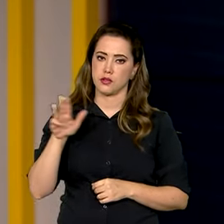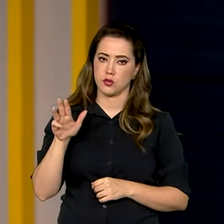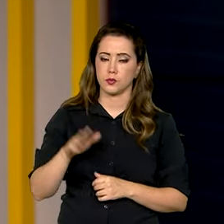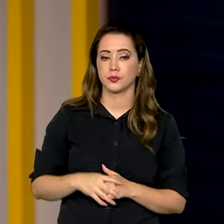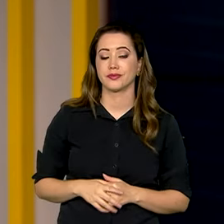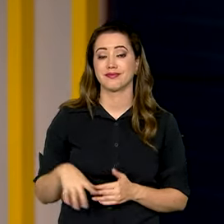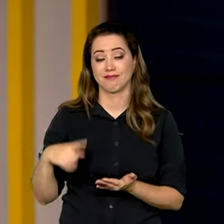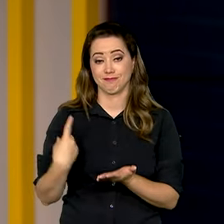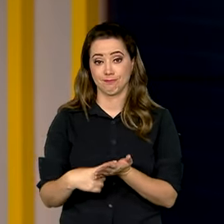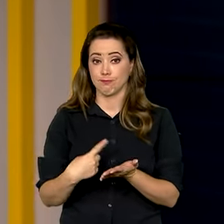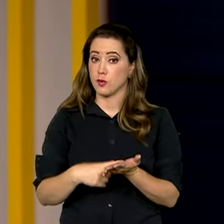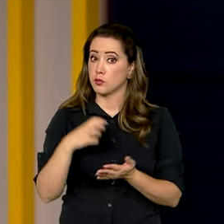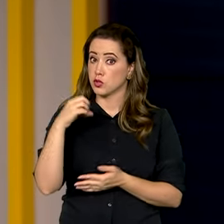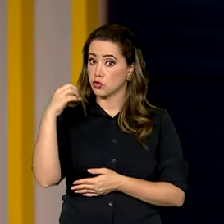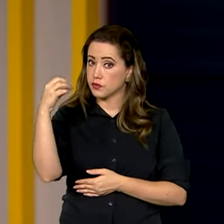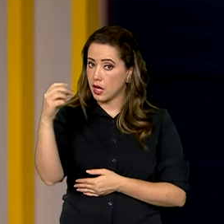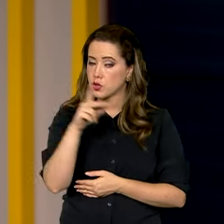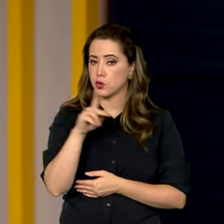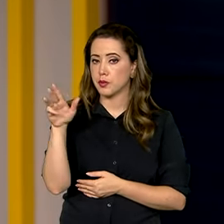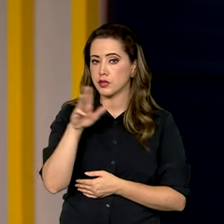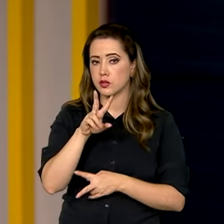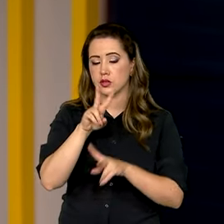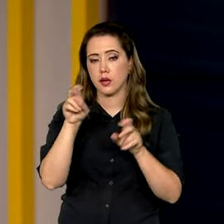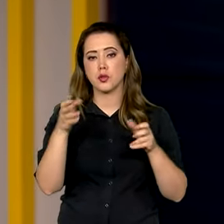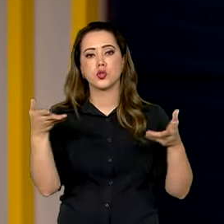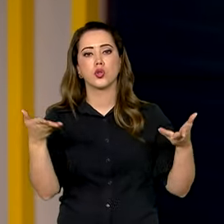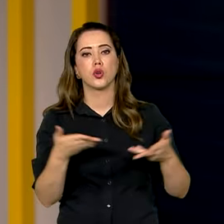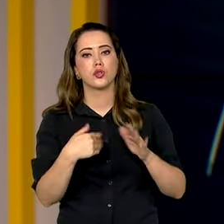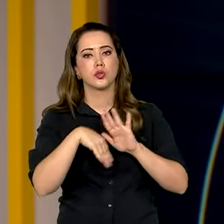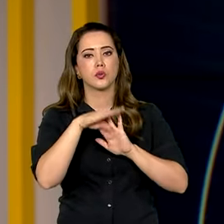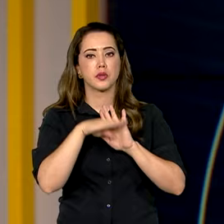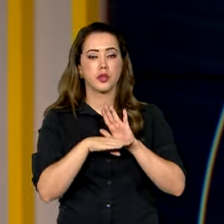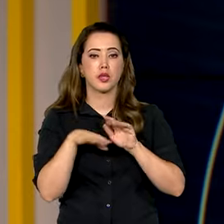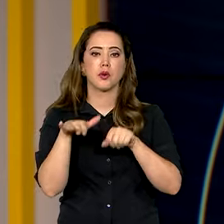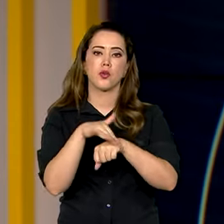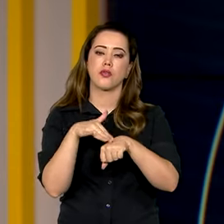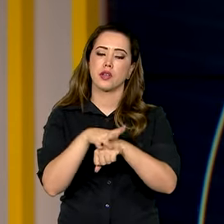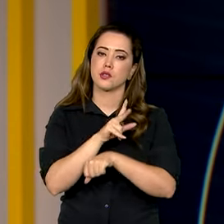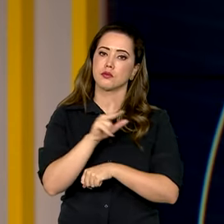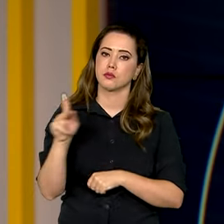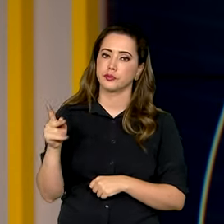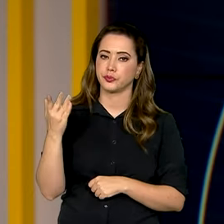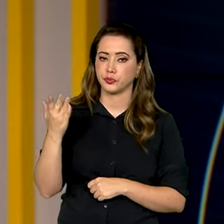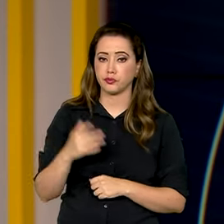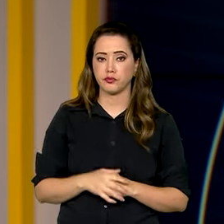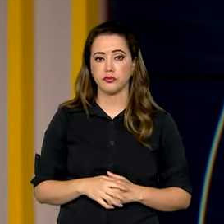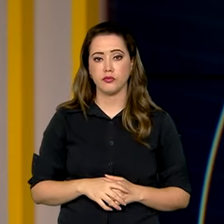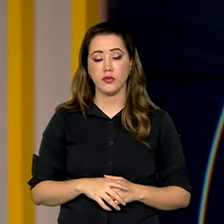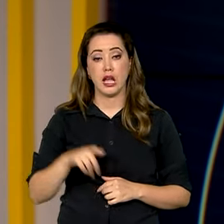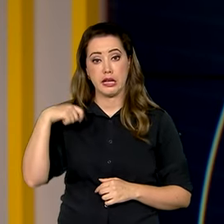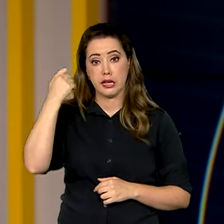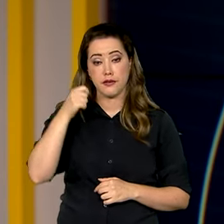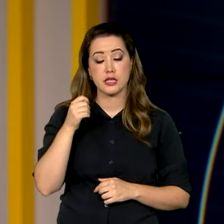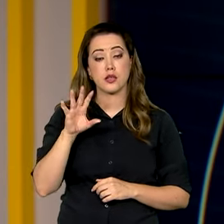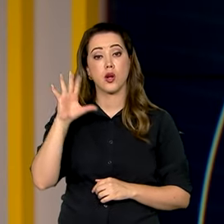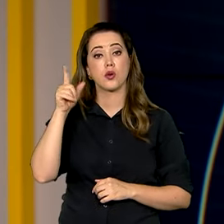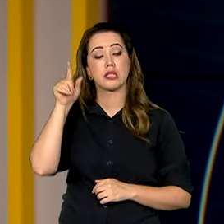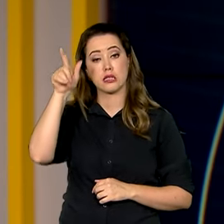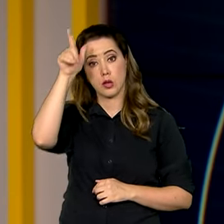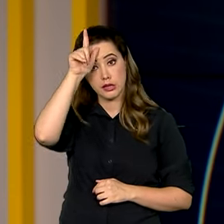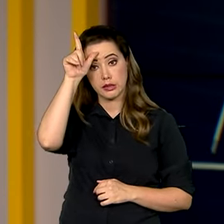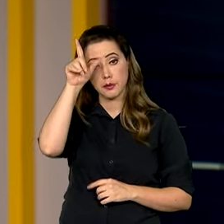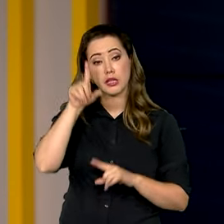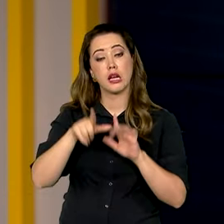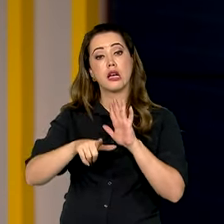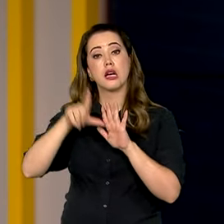E a agenda internacional do presidente Lula foi o tema de hoje do programa Conversa com o Presidente. A gravação ocorreu ainda em